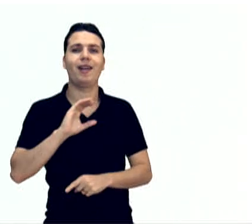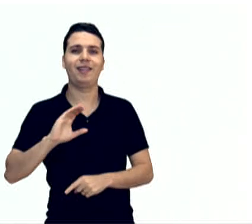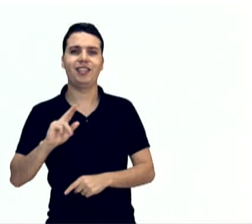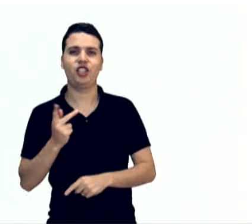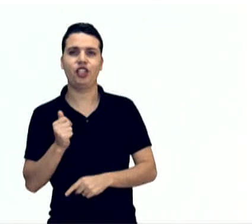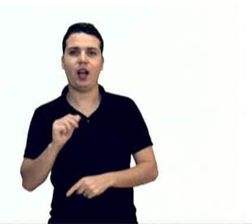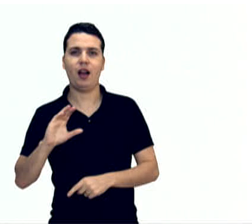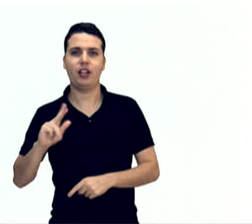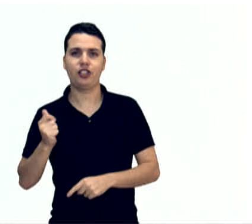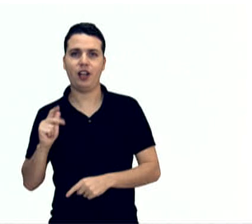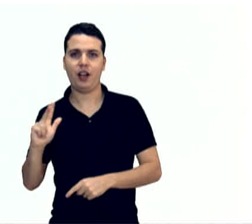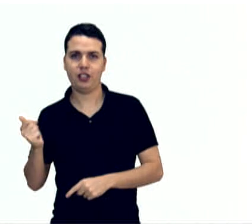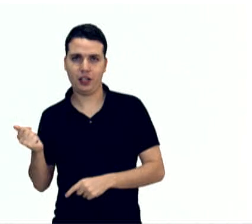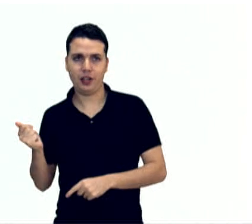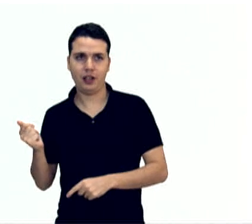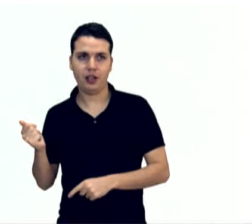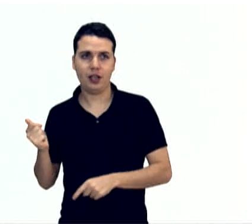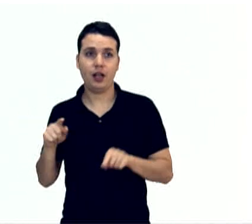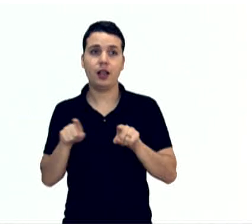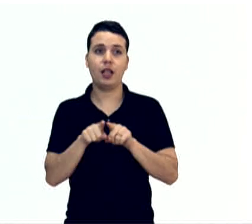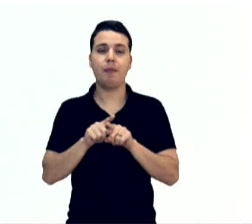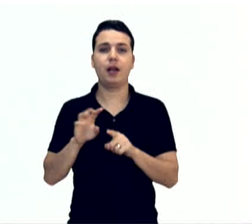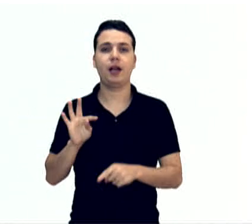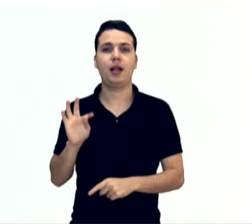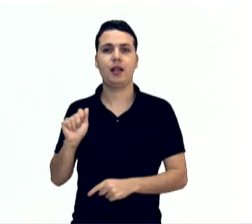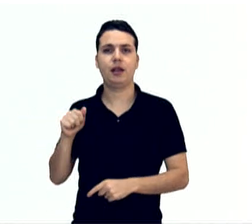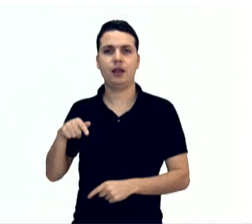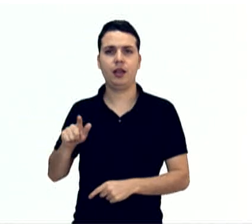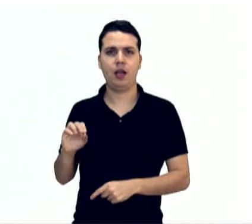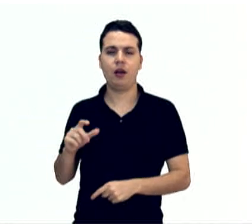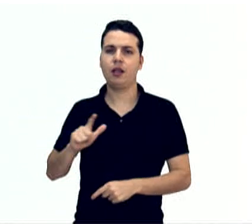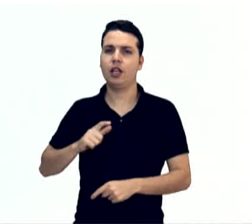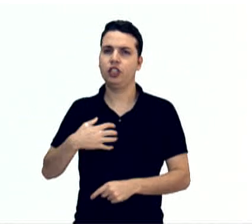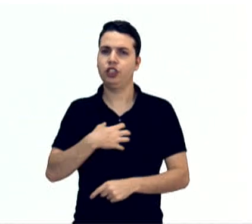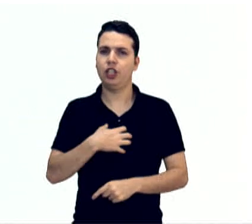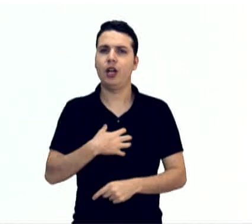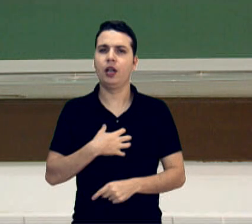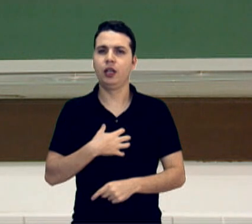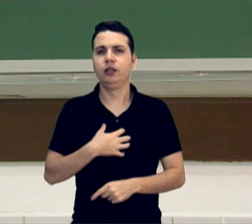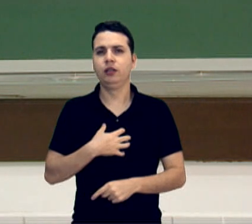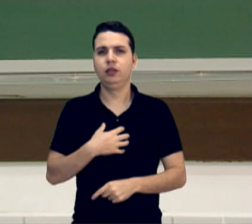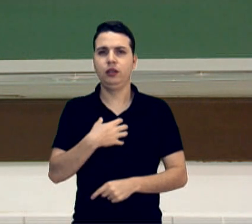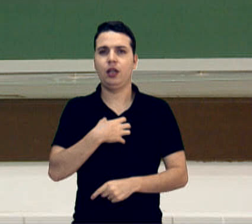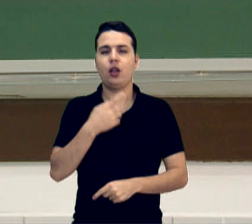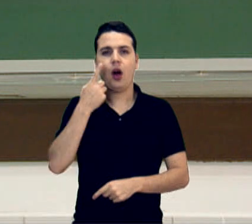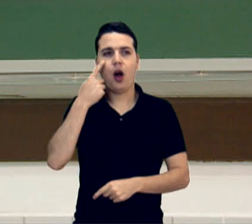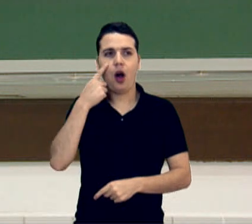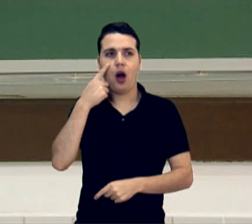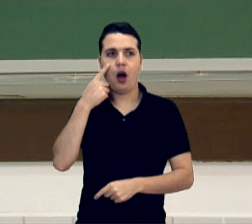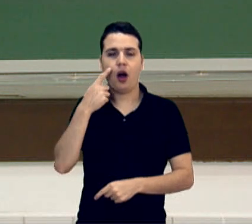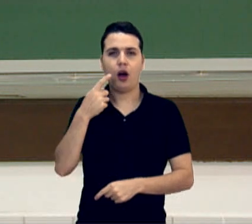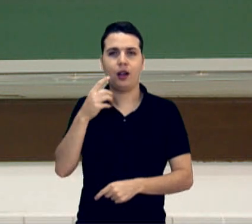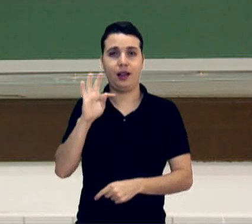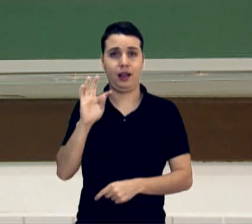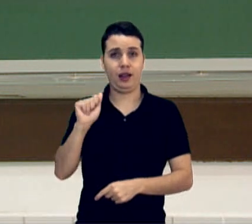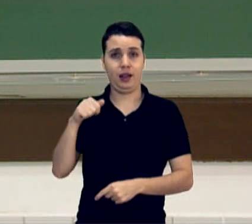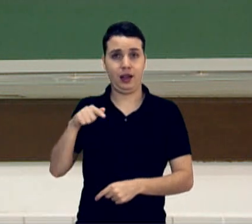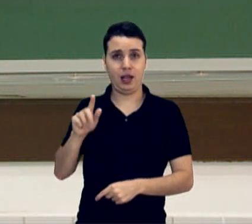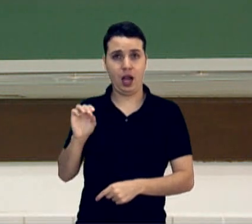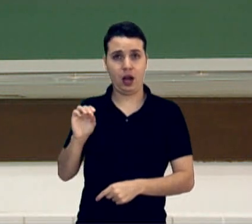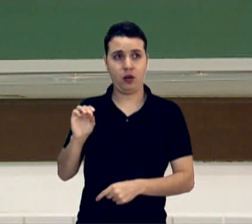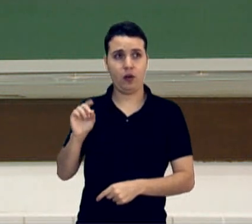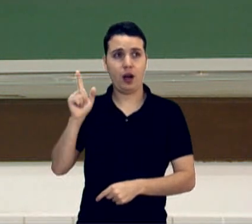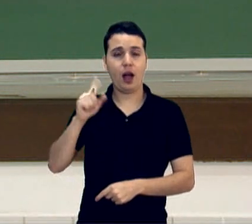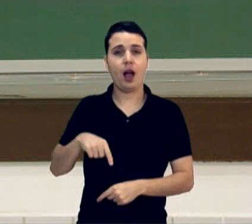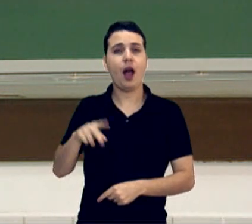gente vai ver na sequência, e o tango, que tem essa sensualidade. Vocês sabem, vou dar só uma pista. O tango é